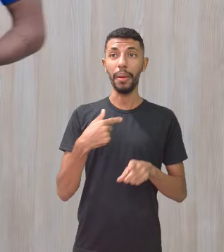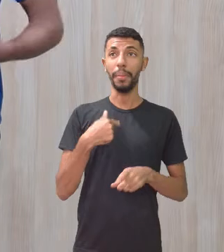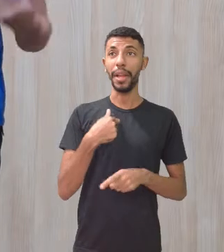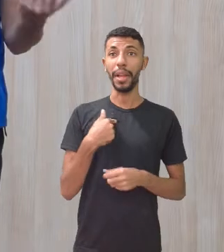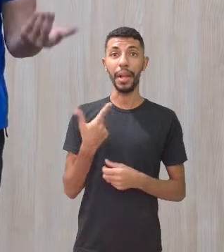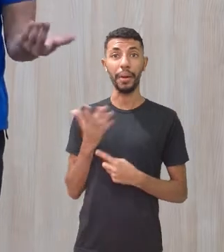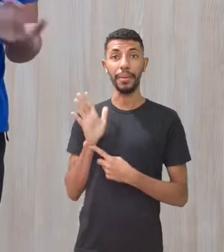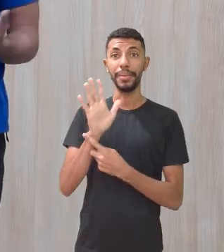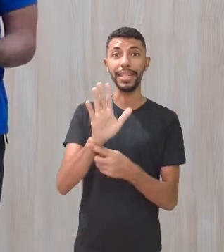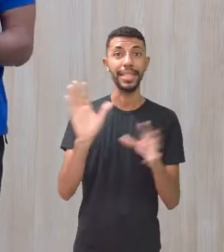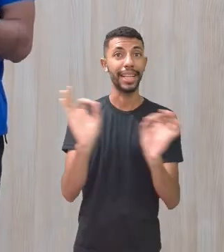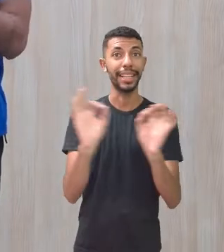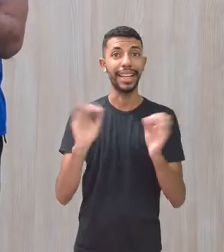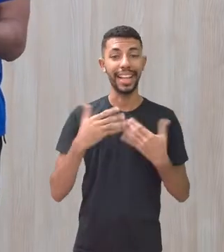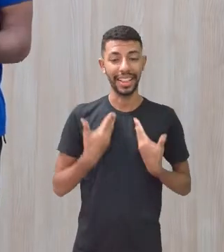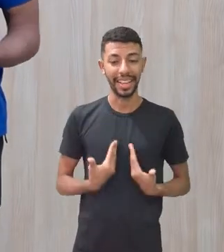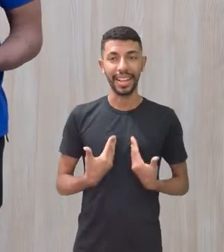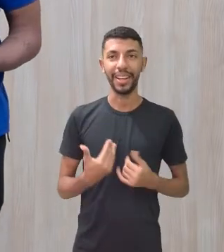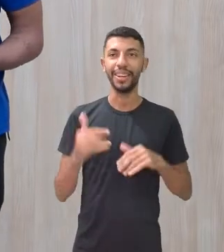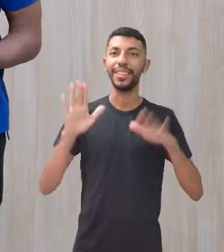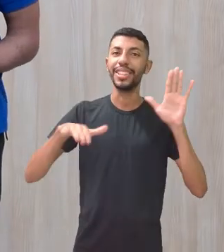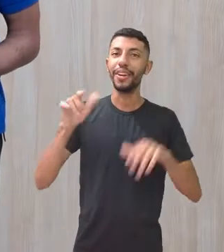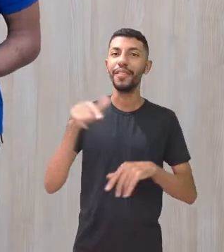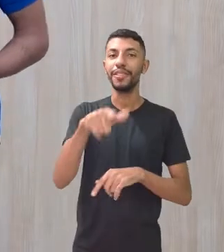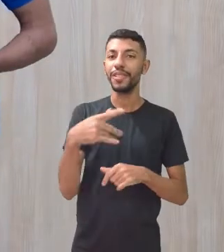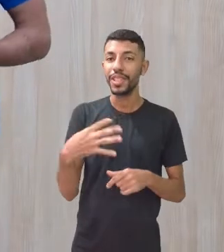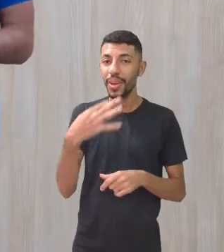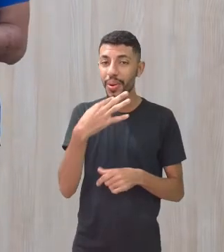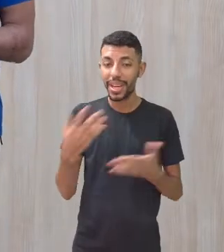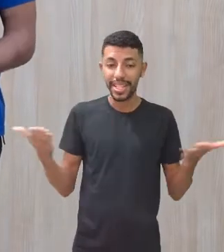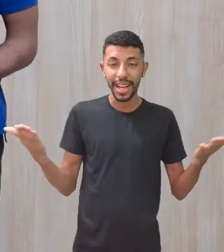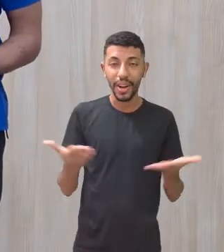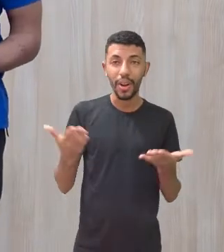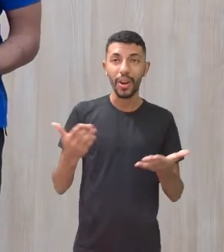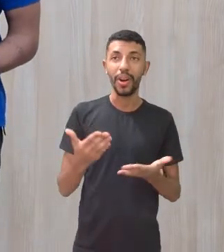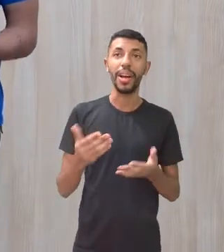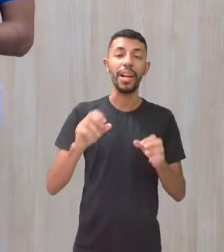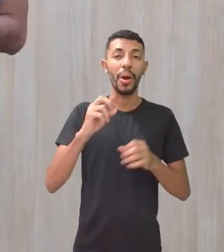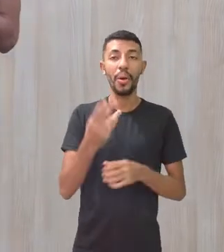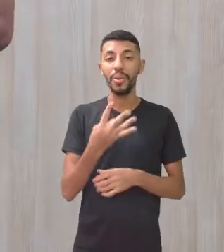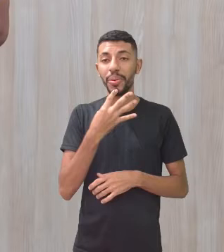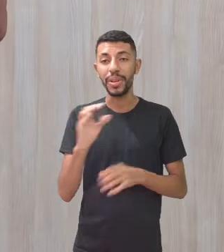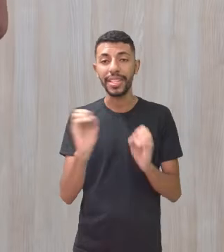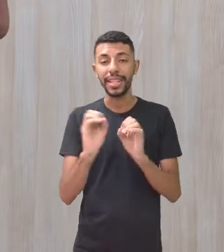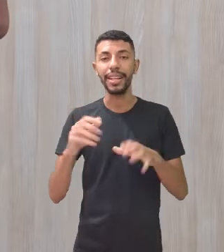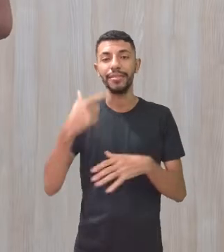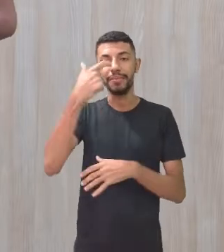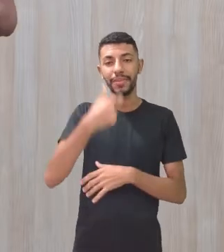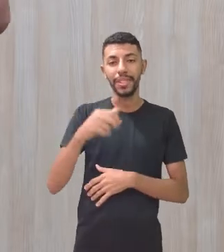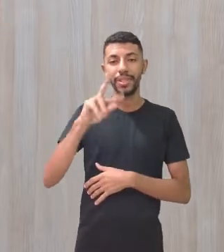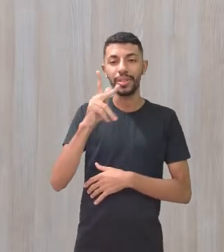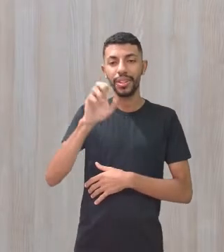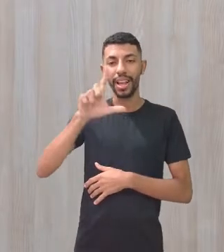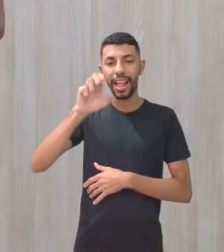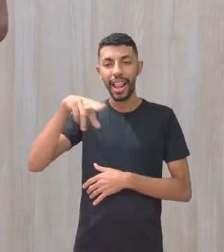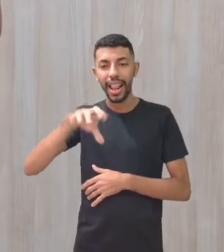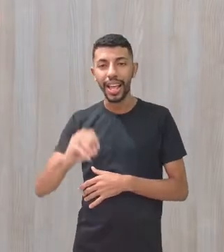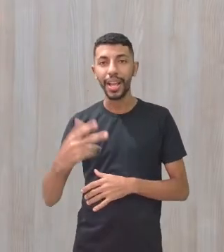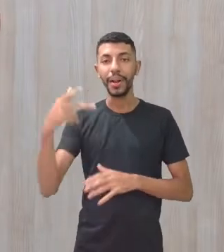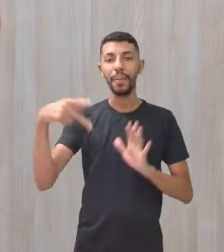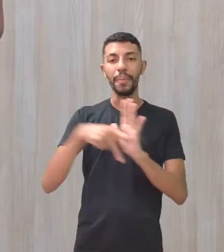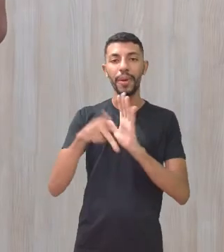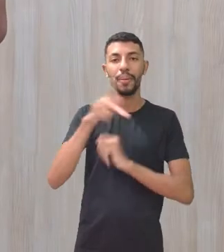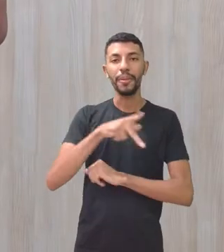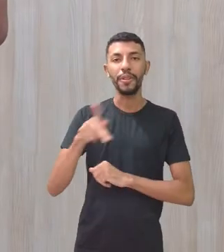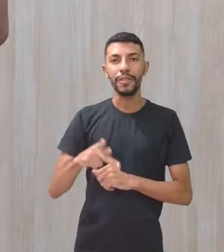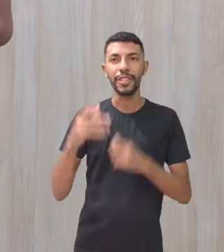né? Falei sobre eles e não falei. Talvez você esteja chegando agora e ainda não me conheça, então eu me chamo Heleno Júnior e sou professor de Educação Física